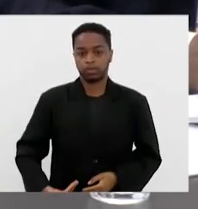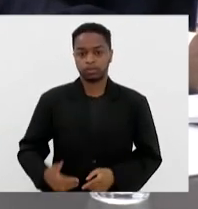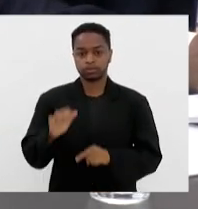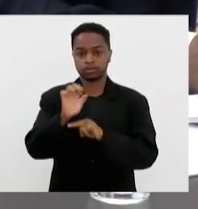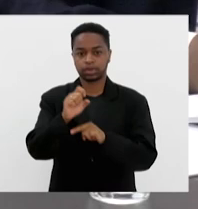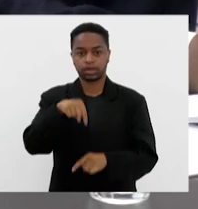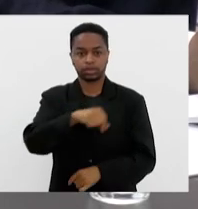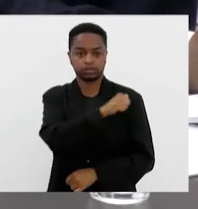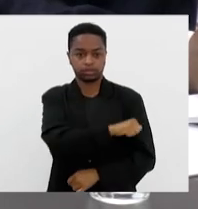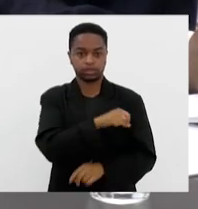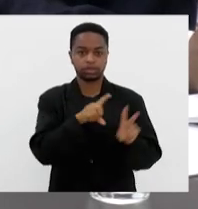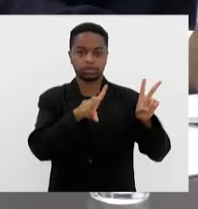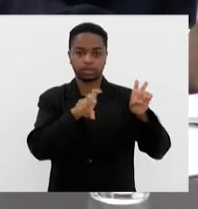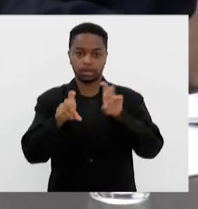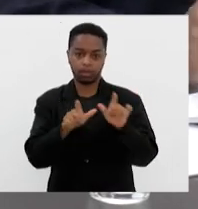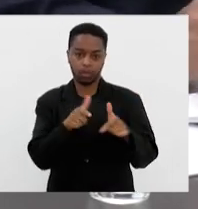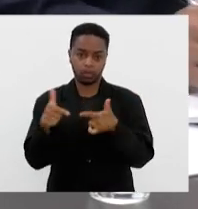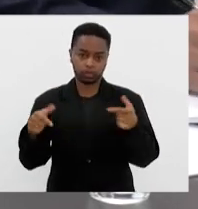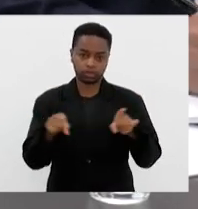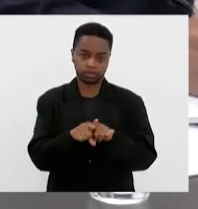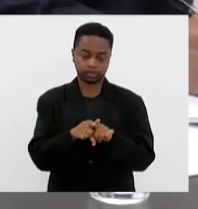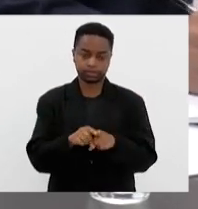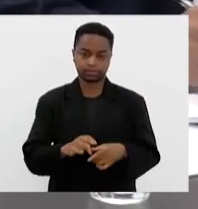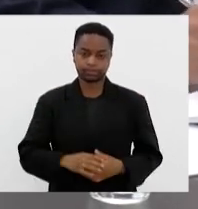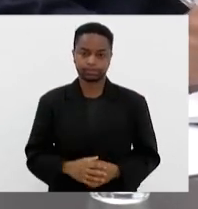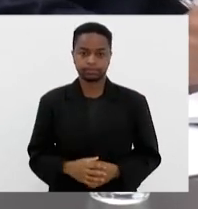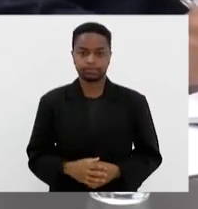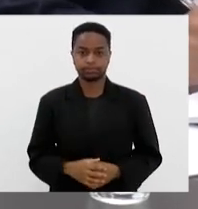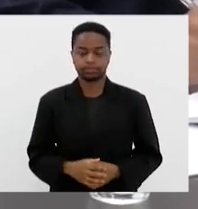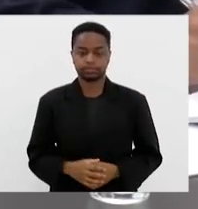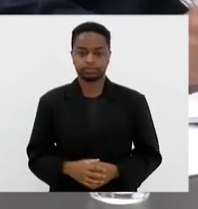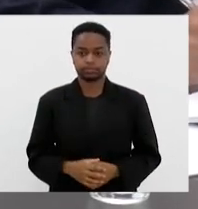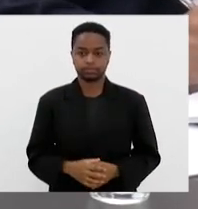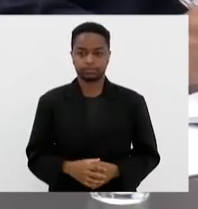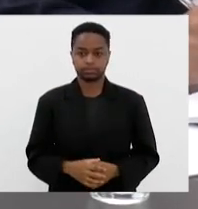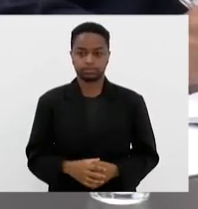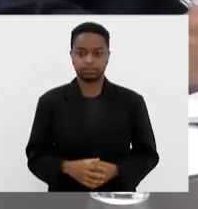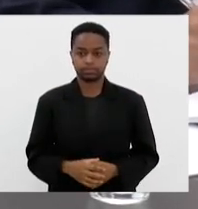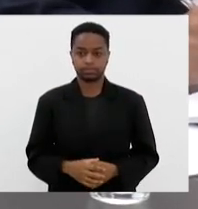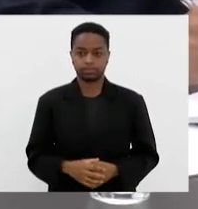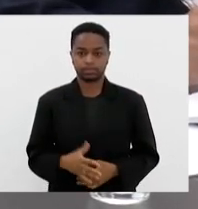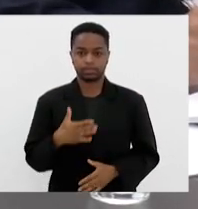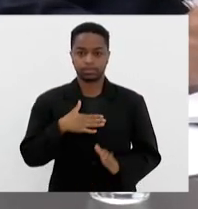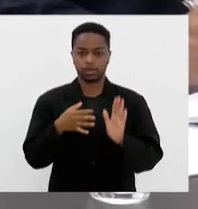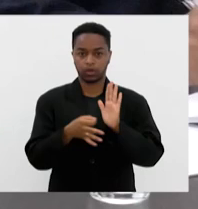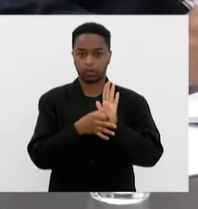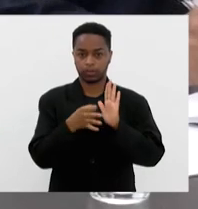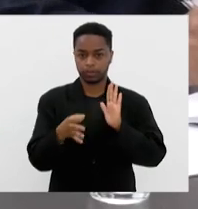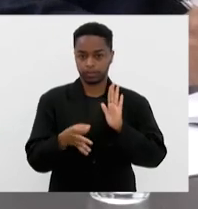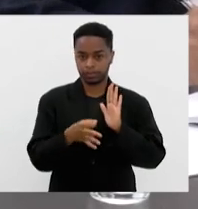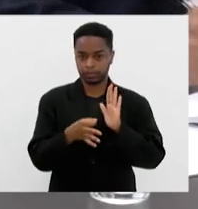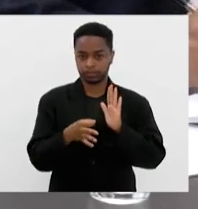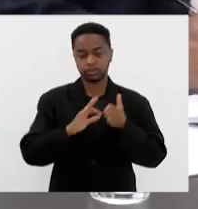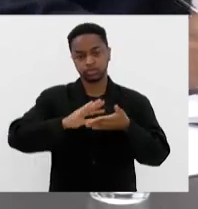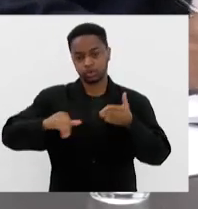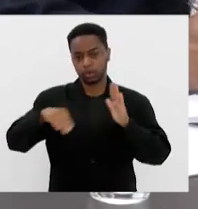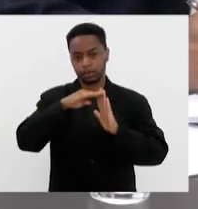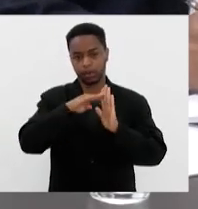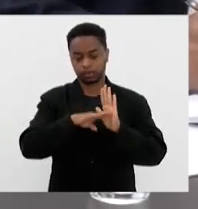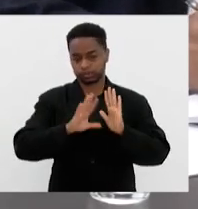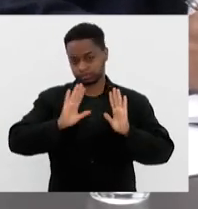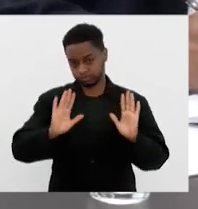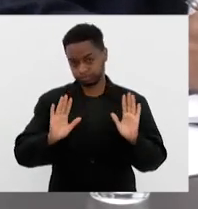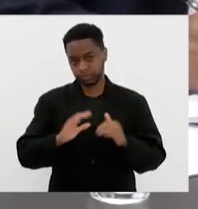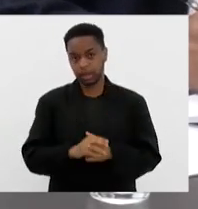Rio de Janeiro e dá outras providências. O meu parecer... foi retirado de pauta. Então,